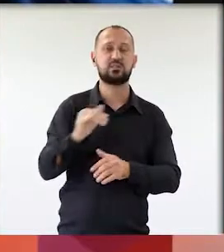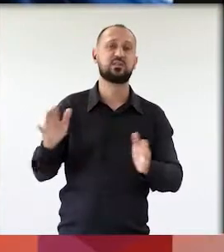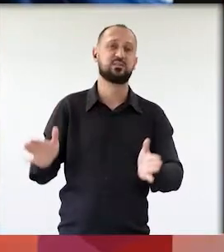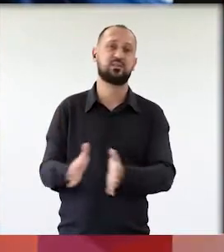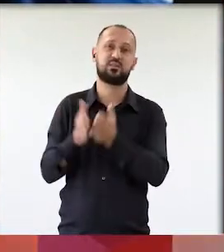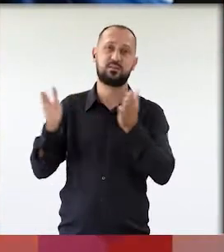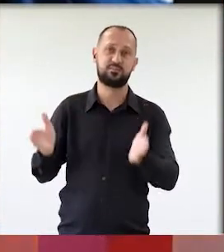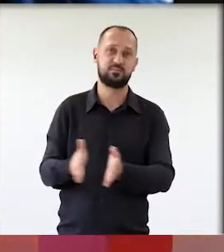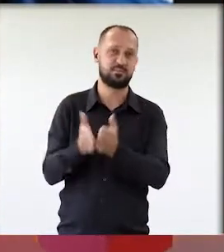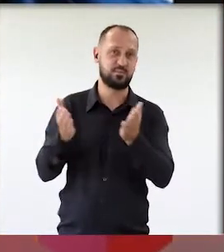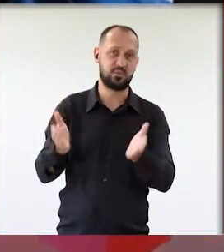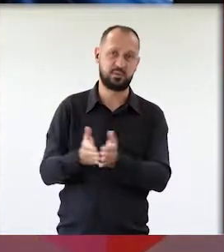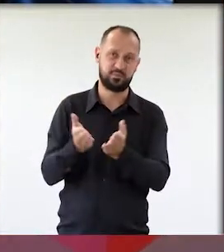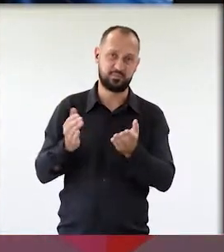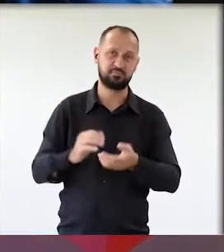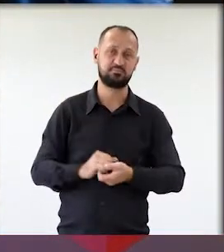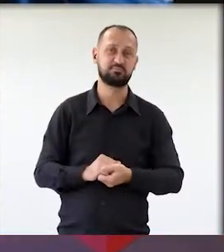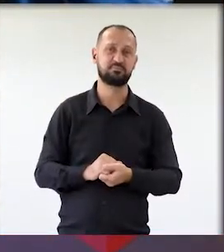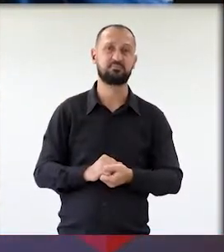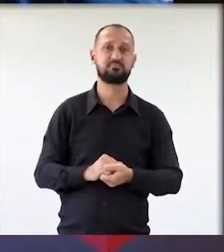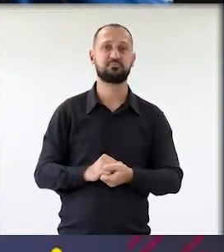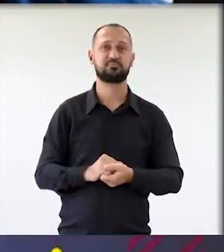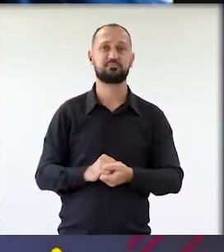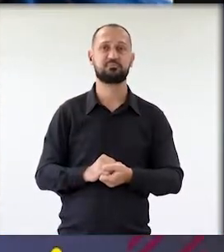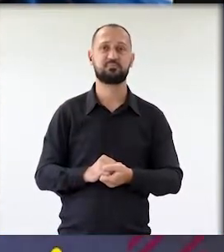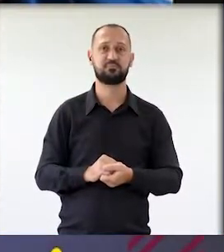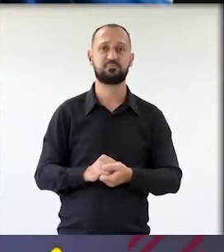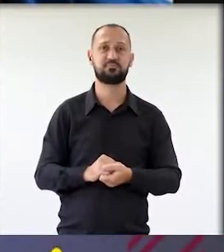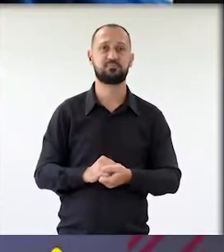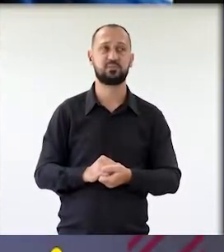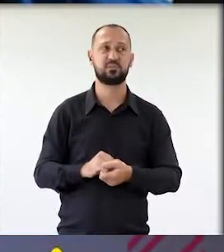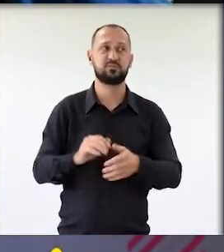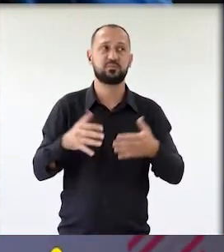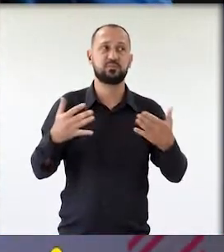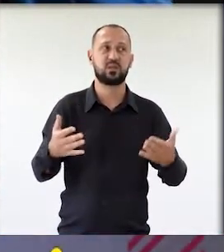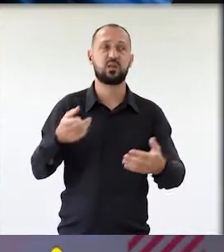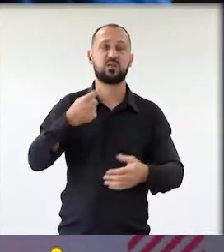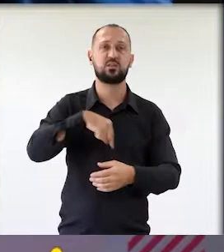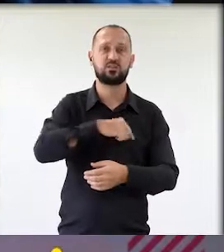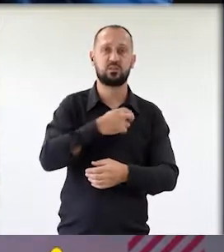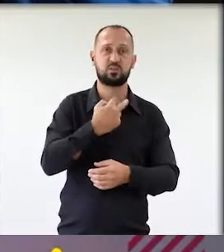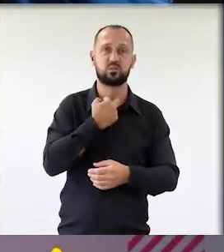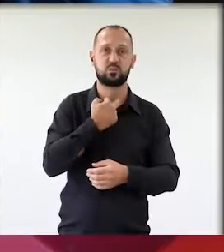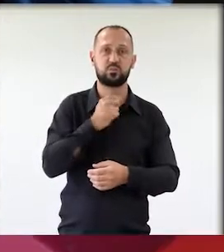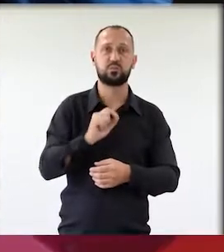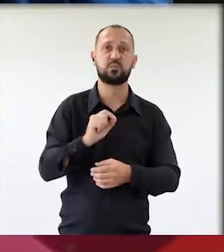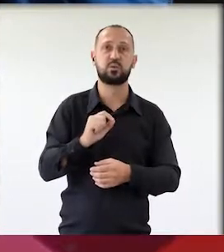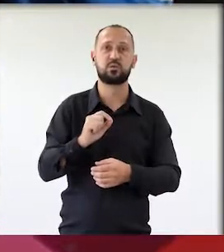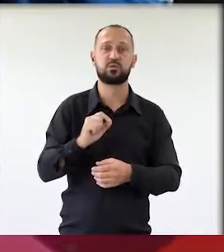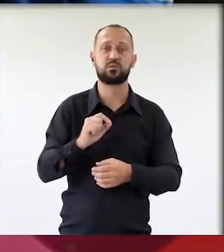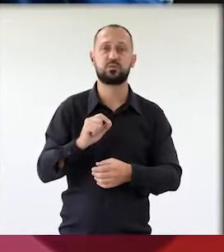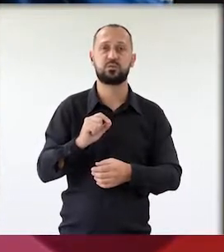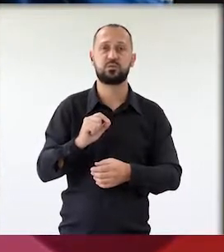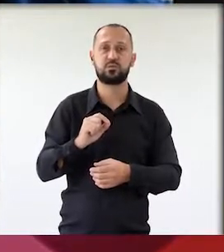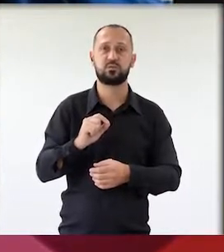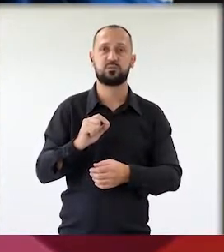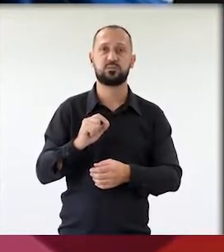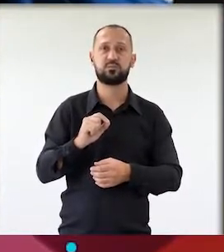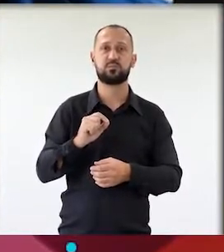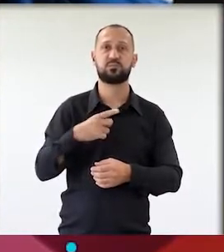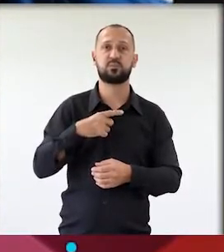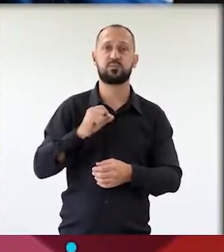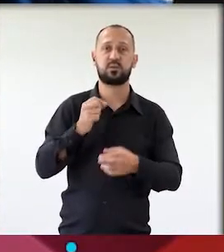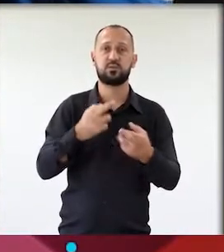são as crianças de classe social mais baixa. Então, a gente não pode permitir, a gente não